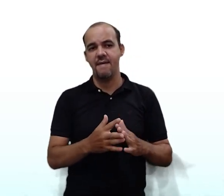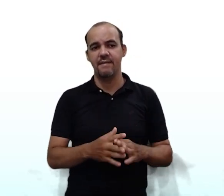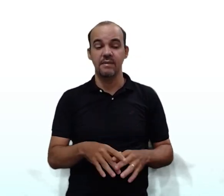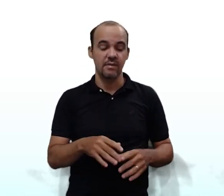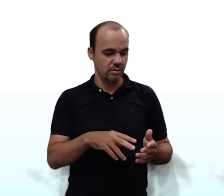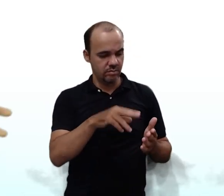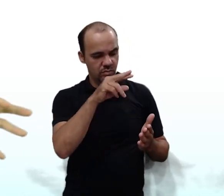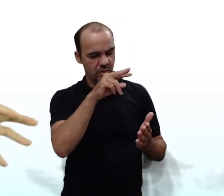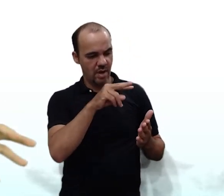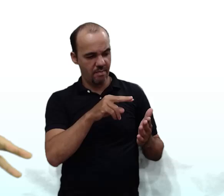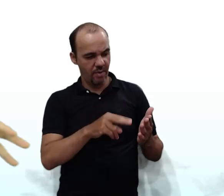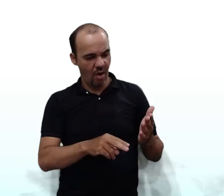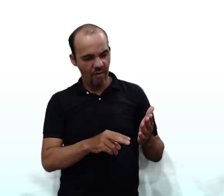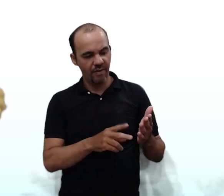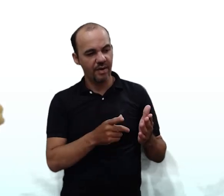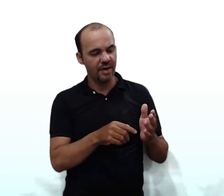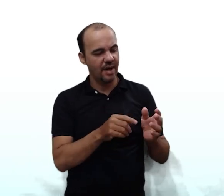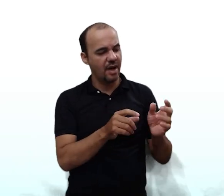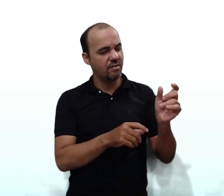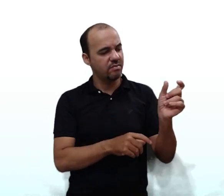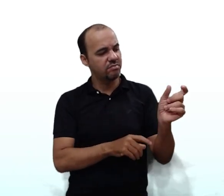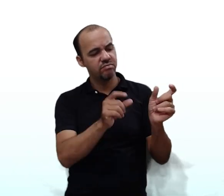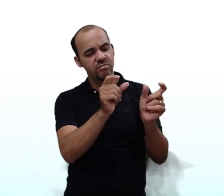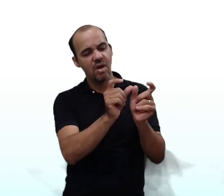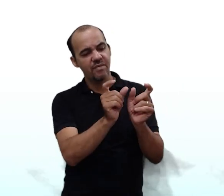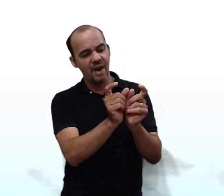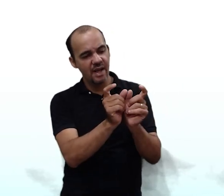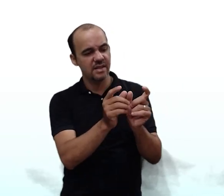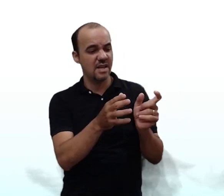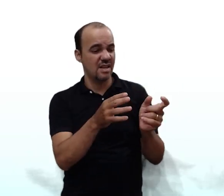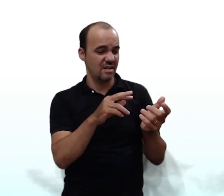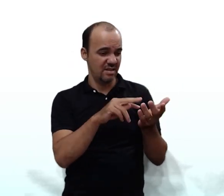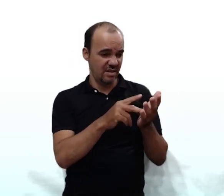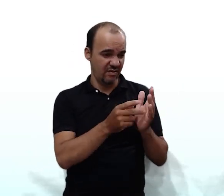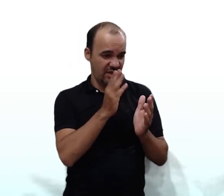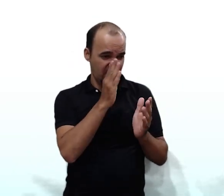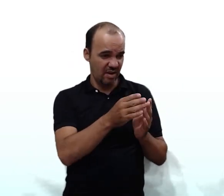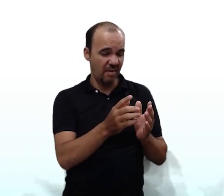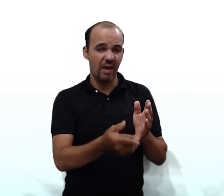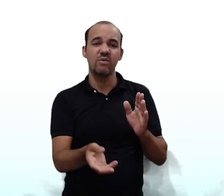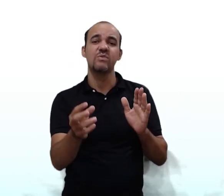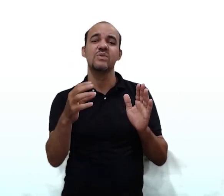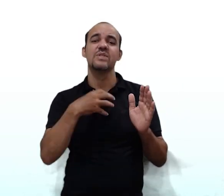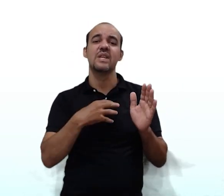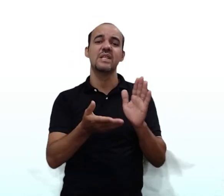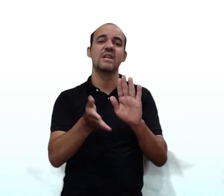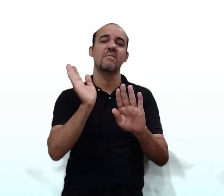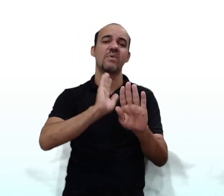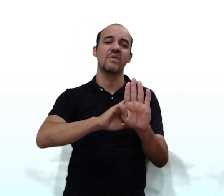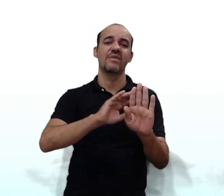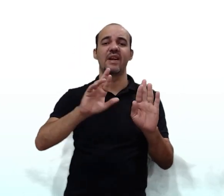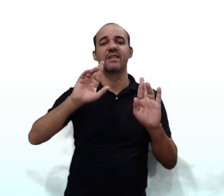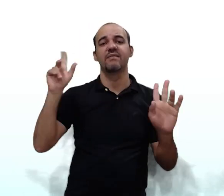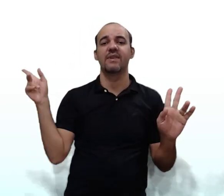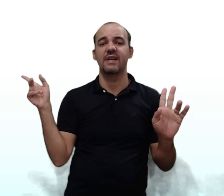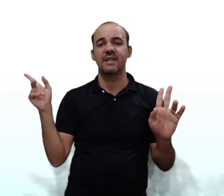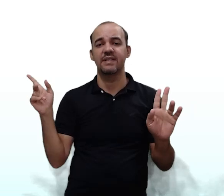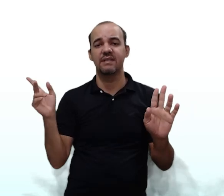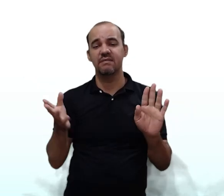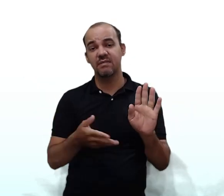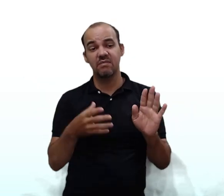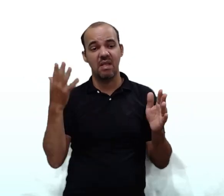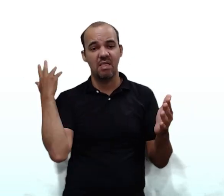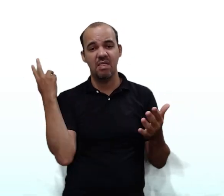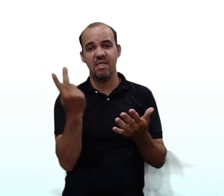você está lendo um negócio, acha que significa uma coisa, mas é totalmente outra. Então, na hora que tu for responder questões sobre aquele texto, tu